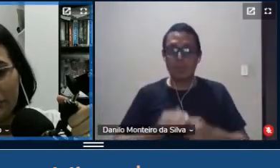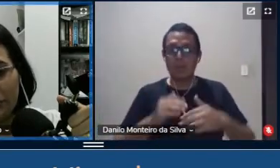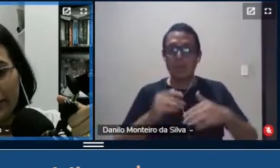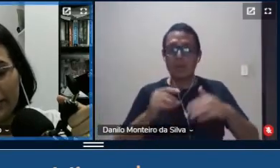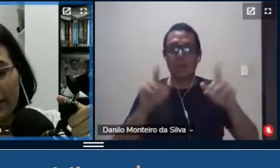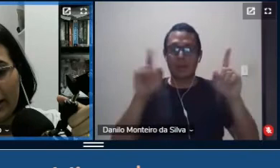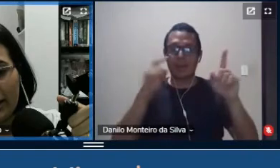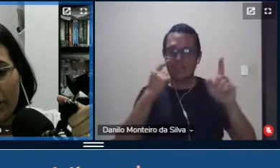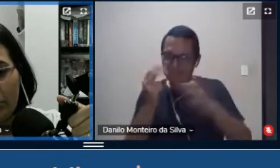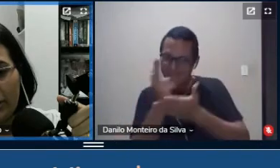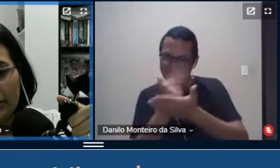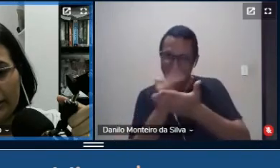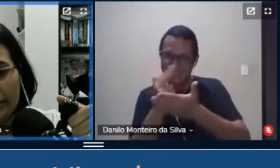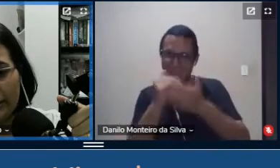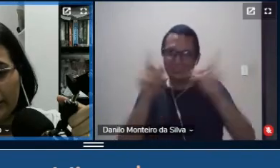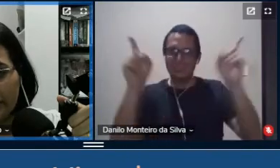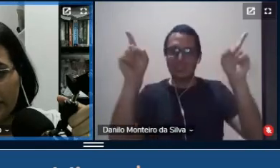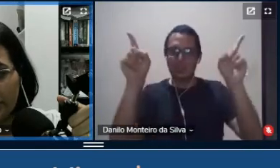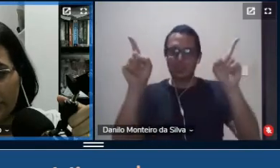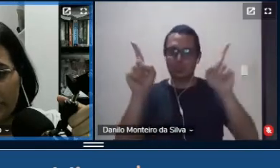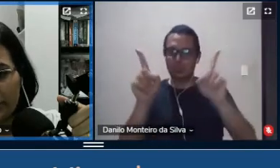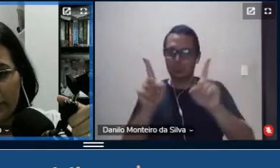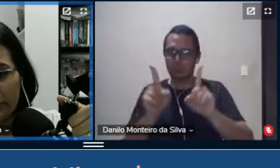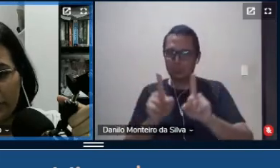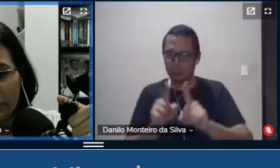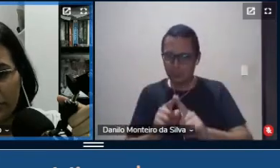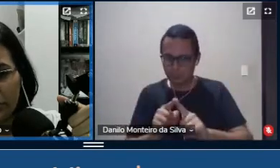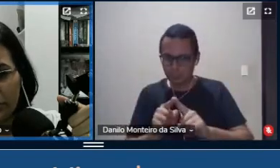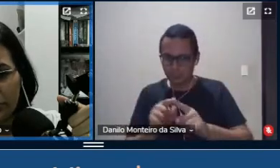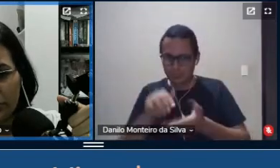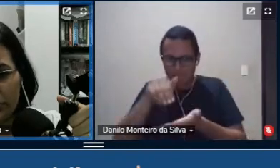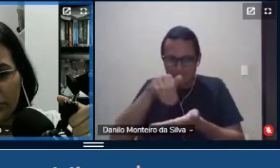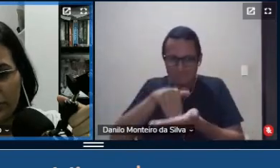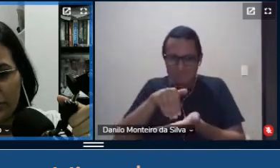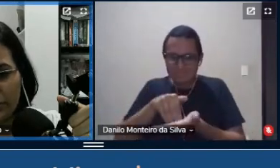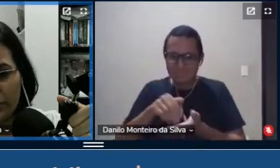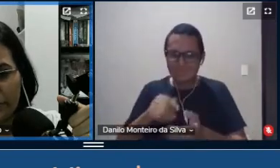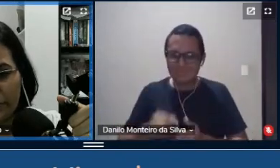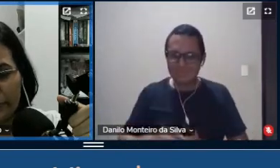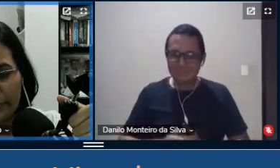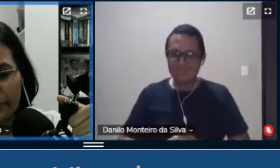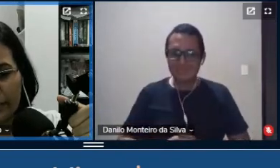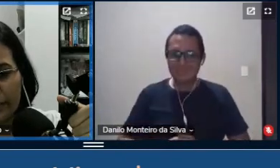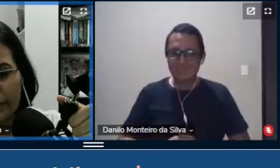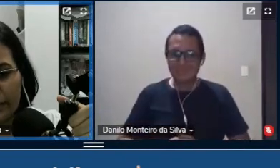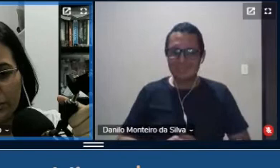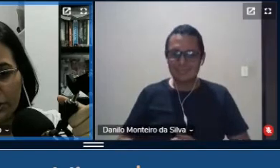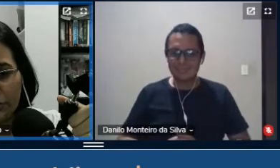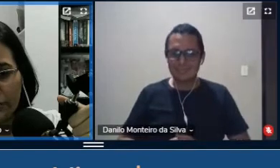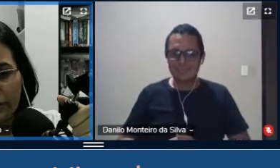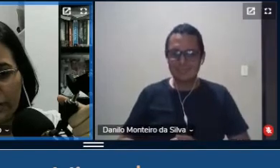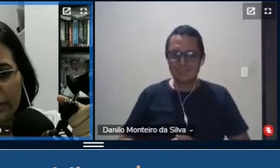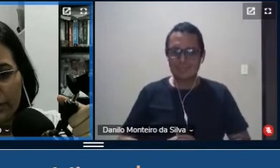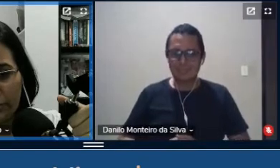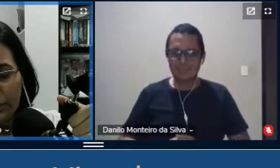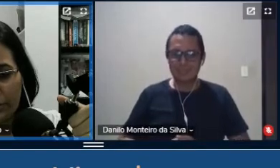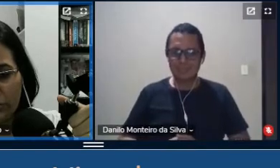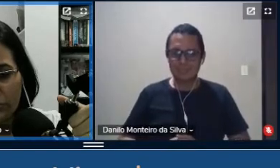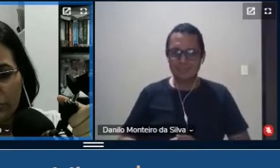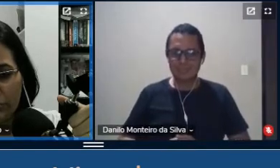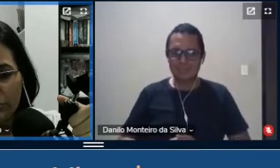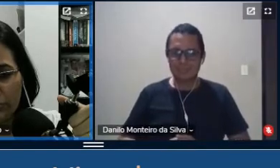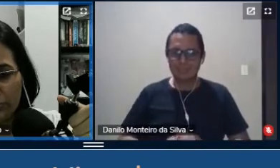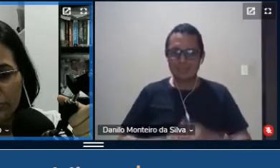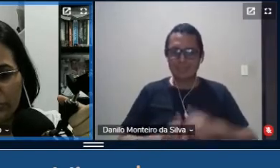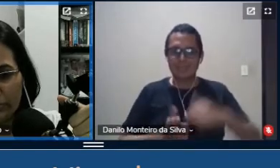a gente vai aumentar, na verdade, aumentar é diferente. Deixa eu fazer assim. A gente vai aumentar o